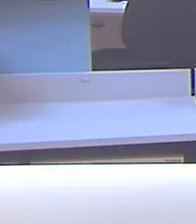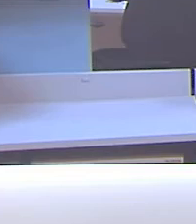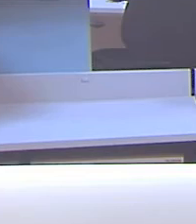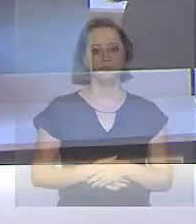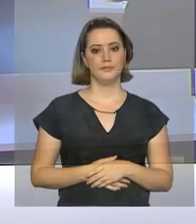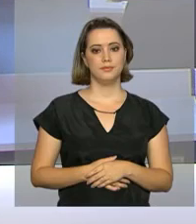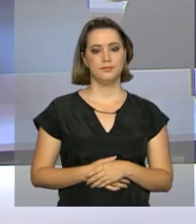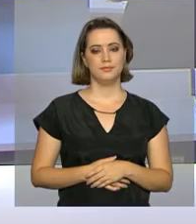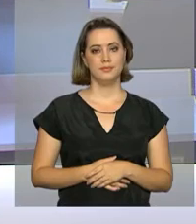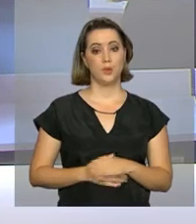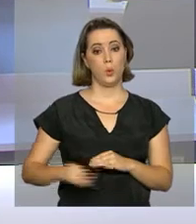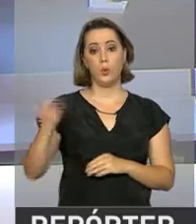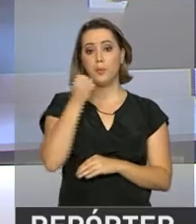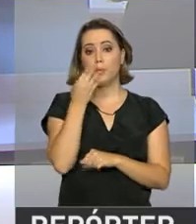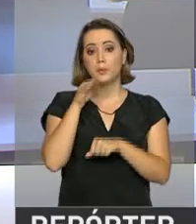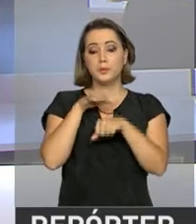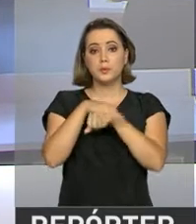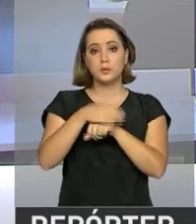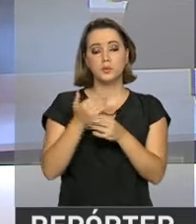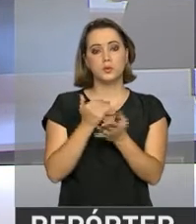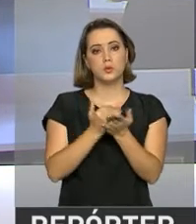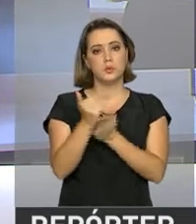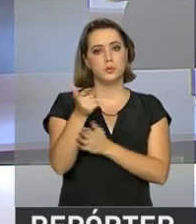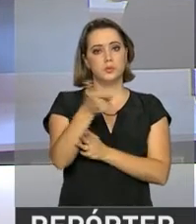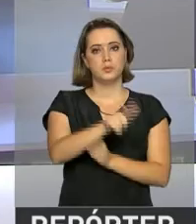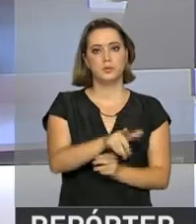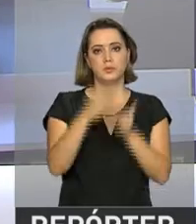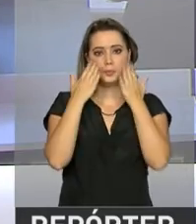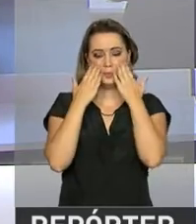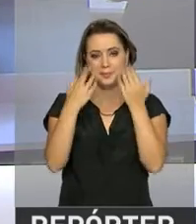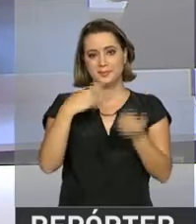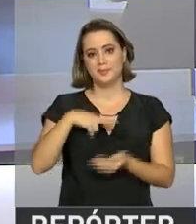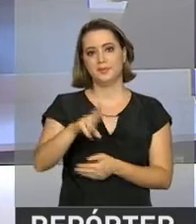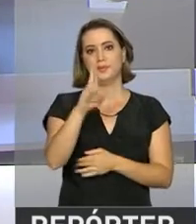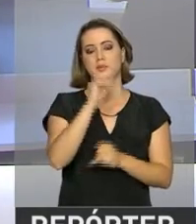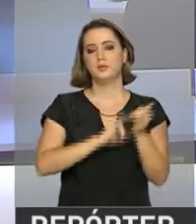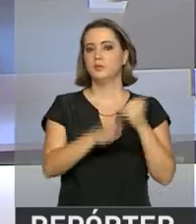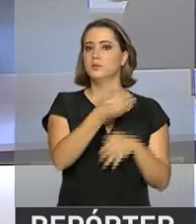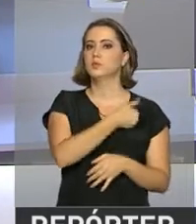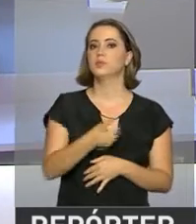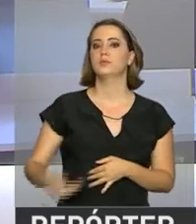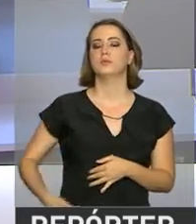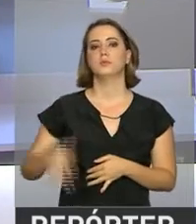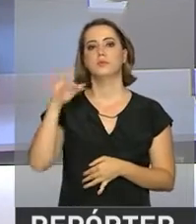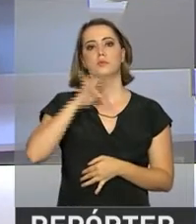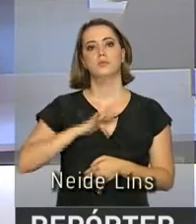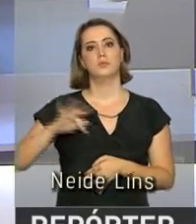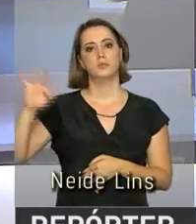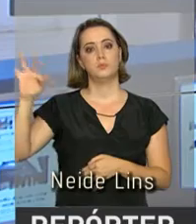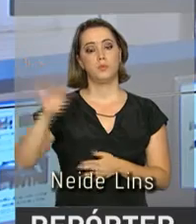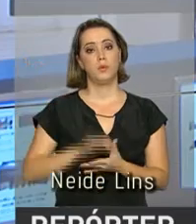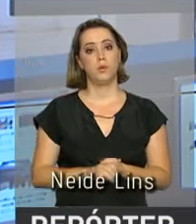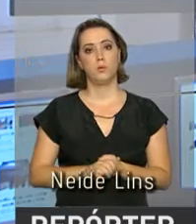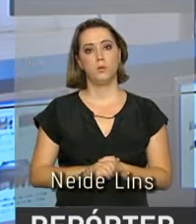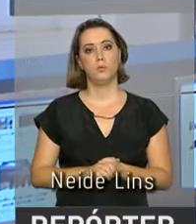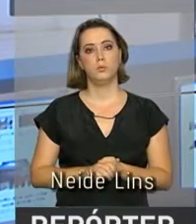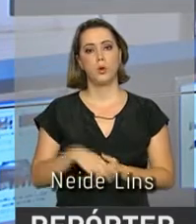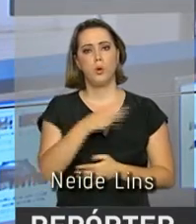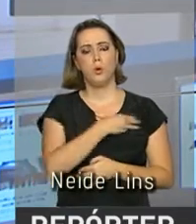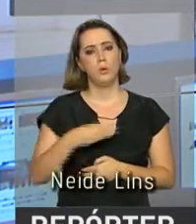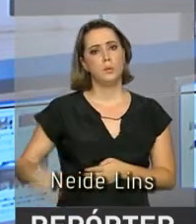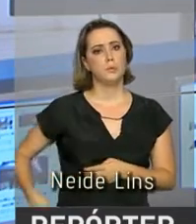olá boa noite começa agora mais uma edição do repórter nbr com as notícias do governo federal o